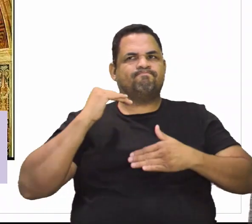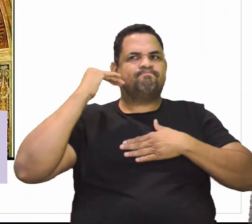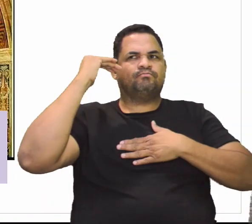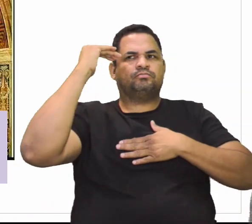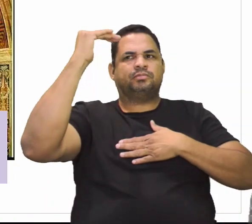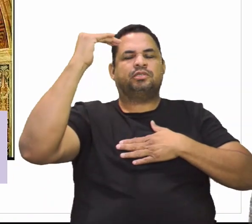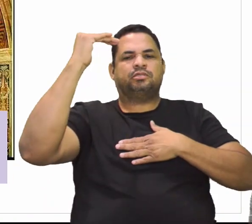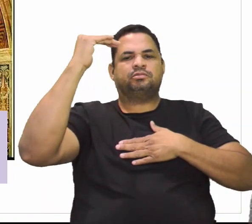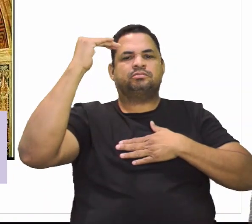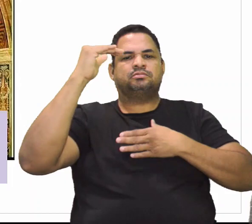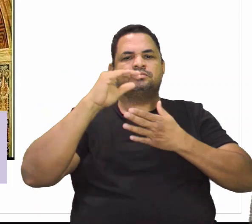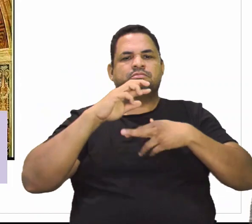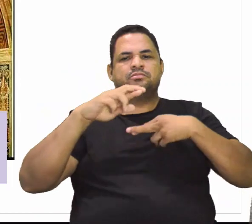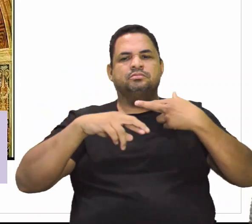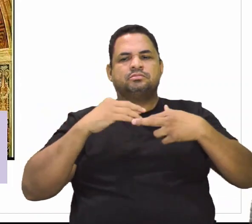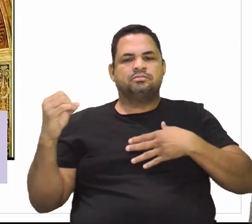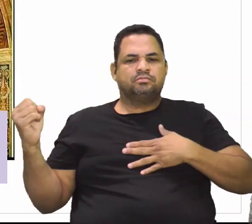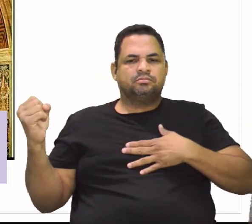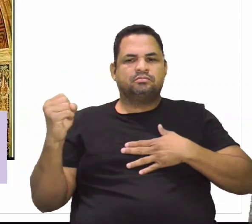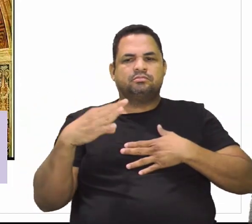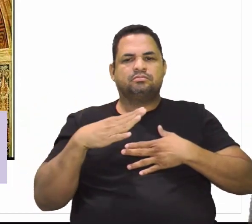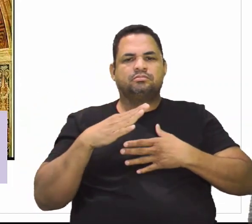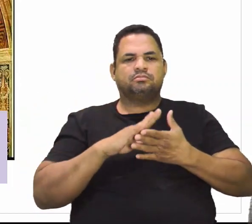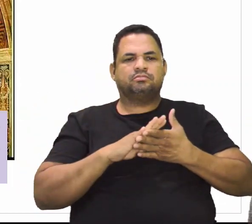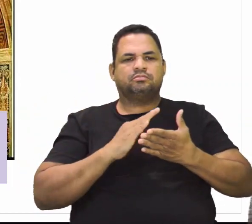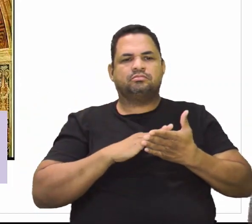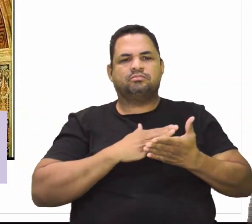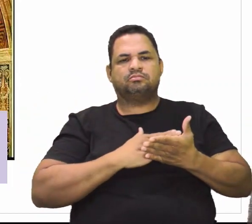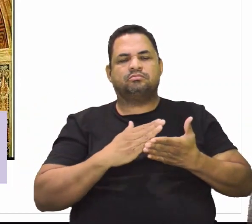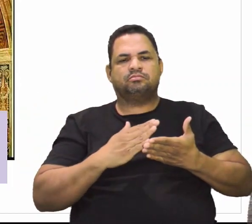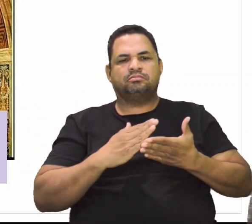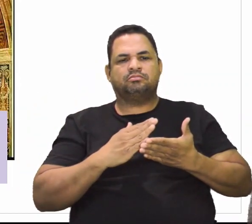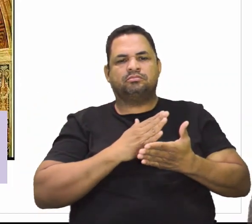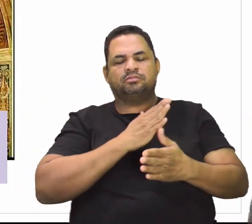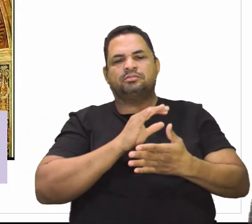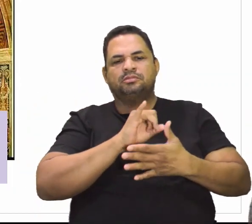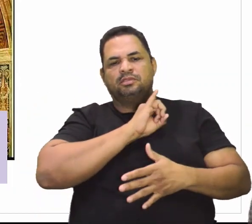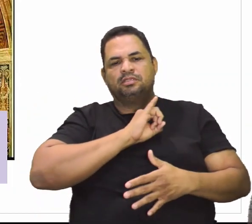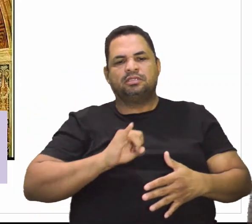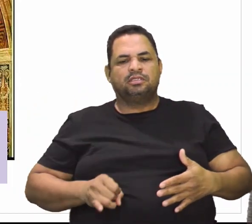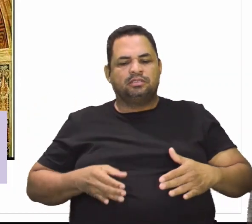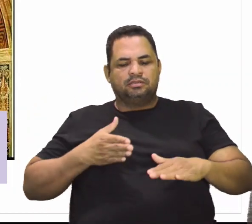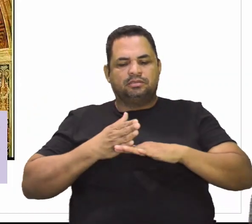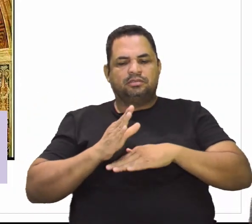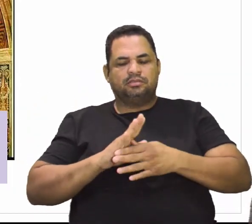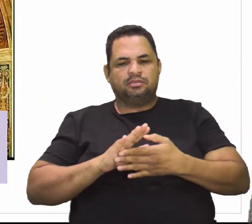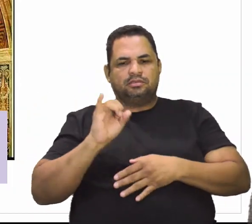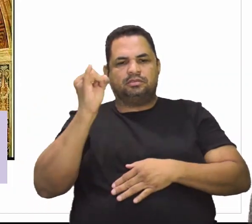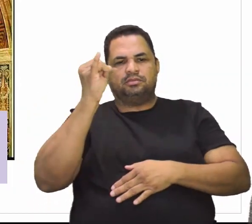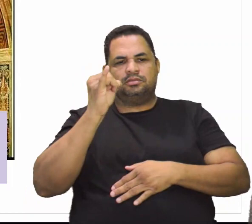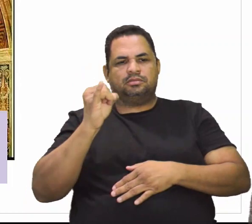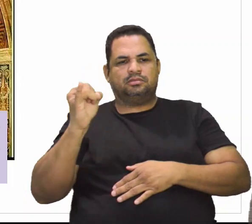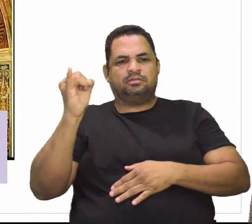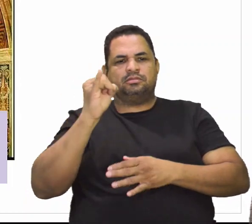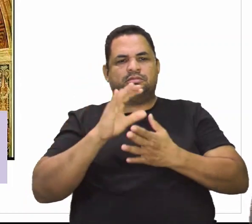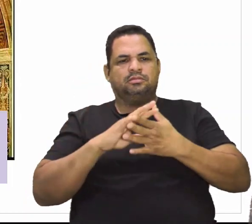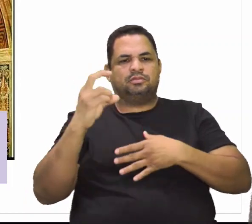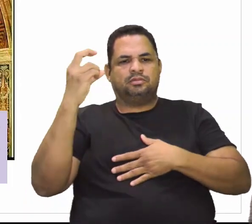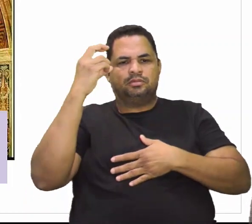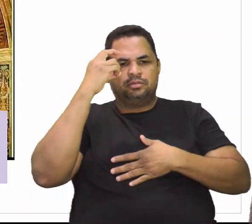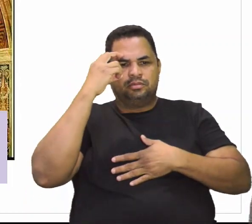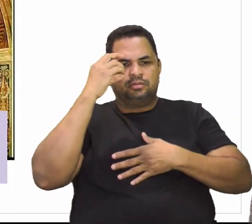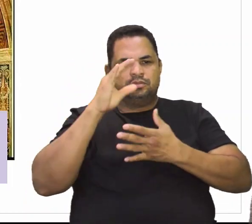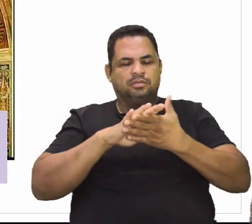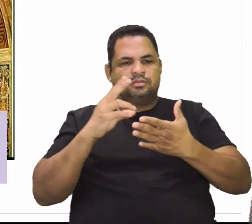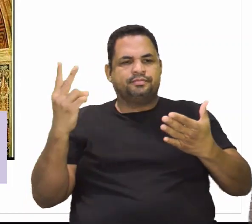mesmo vai ser o seu início. As pessoas saíram lá do Império Bizantino, entram ali na Itália, e esse renascimento no âmbito cultural vai